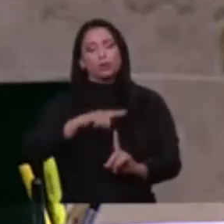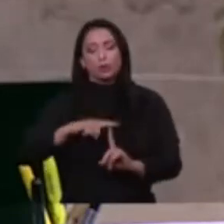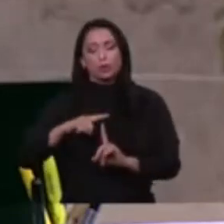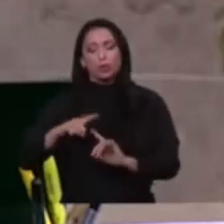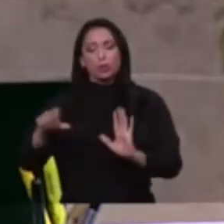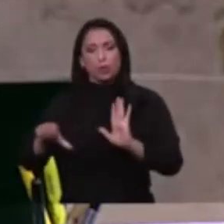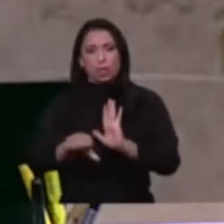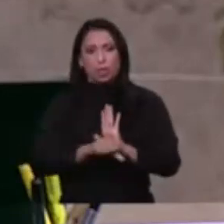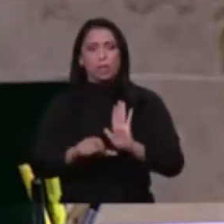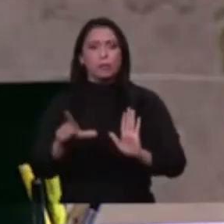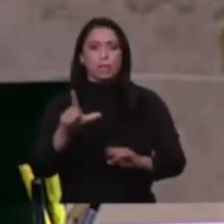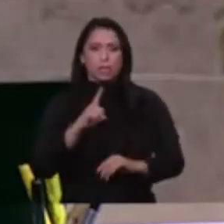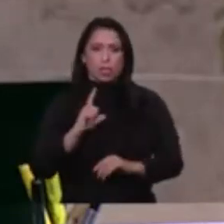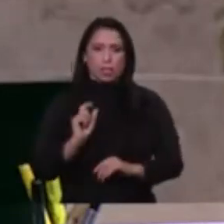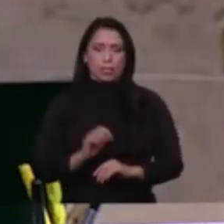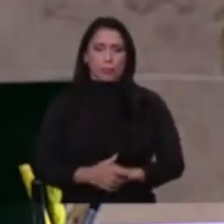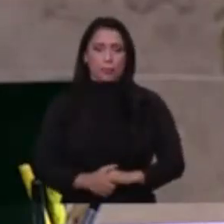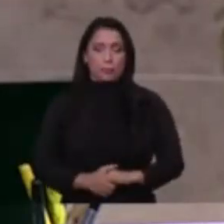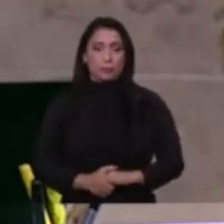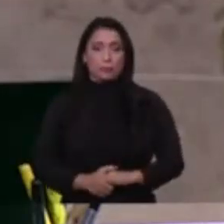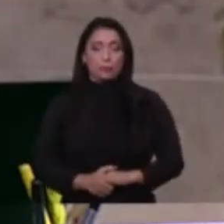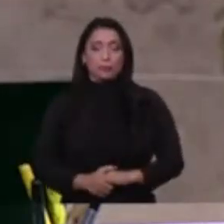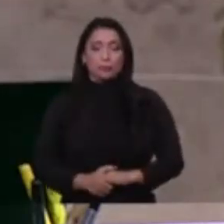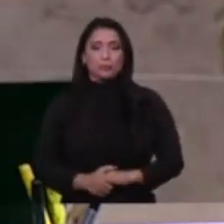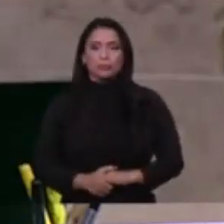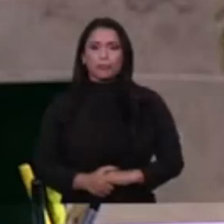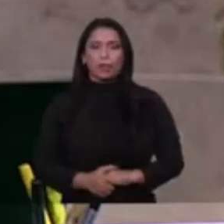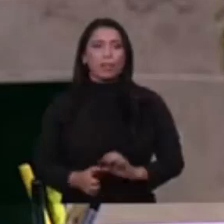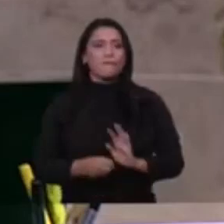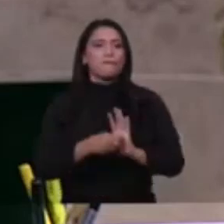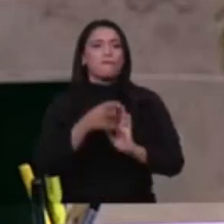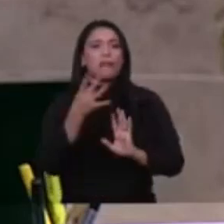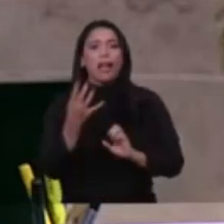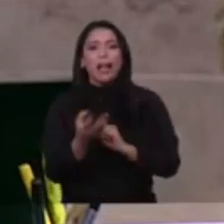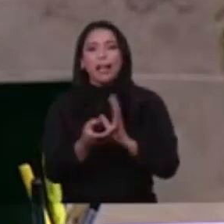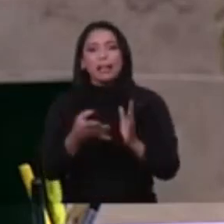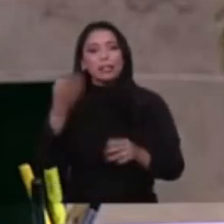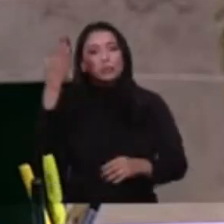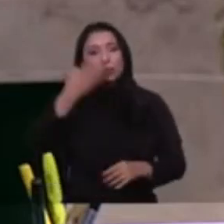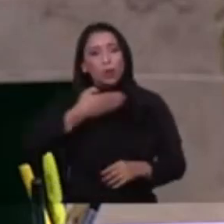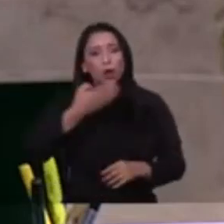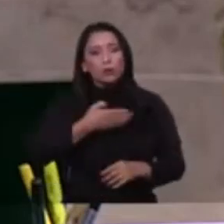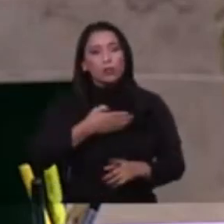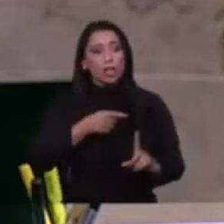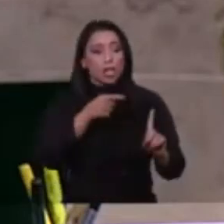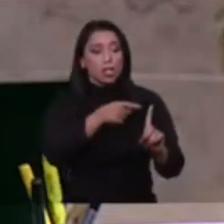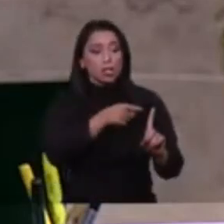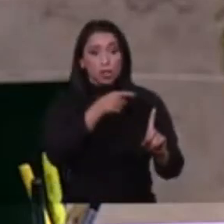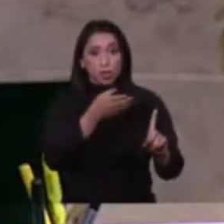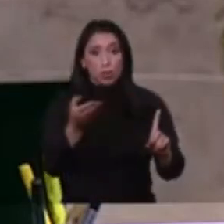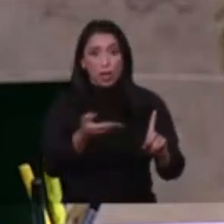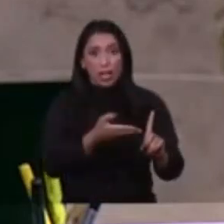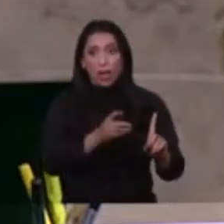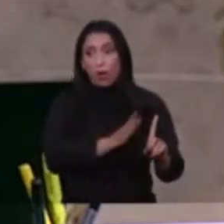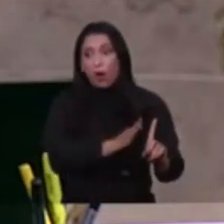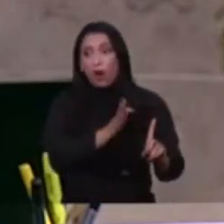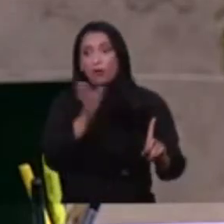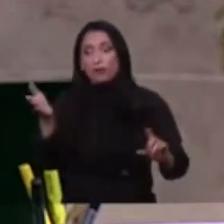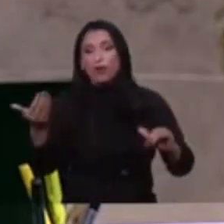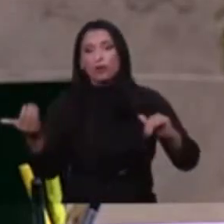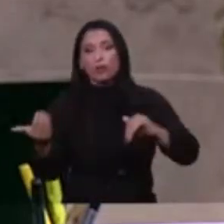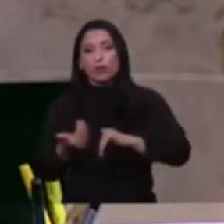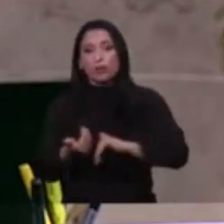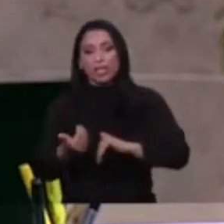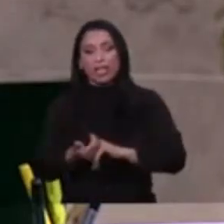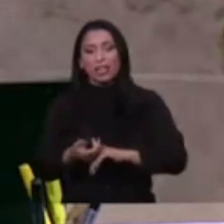imputados. Assim, sobejam provas de que Aécio invadiu o Congresso Nacional, tendo sido preso no plenário do